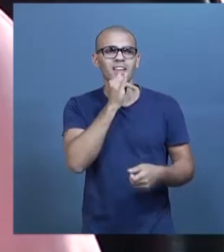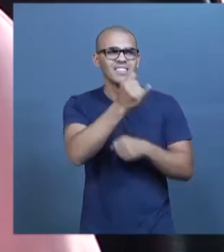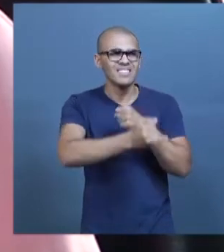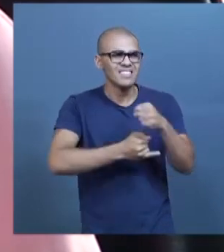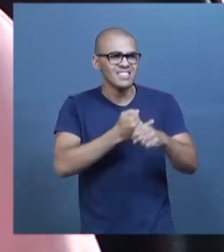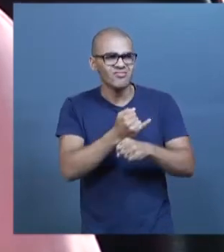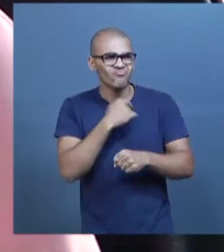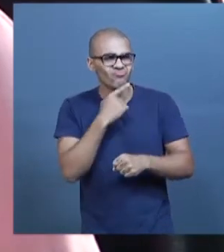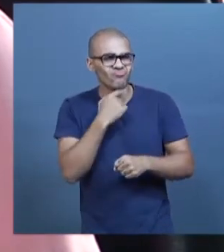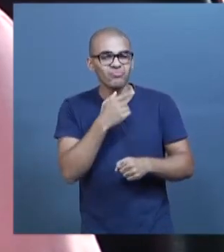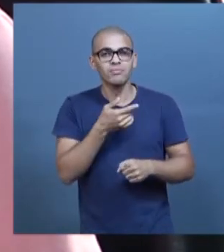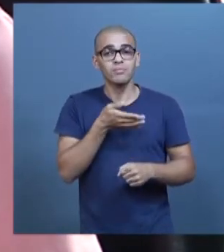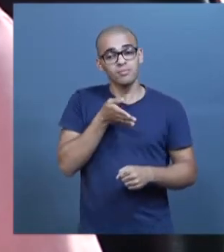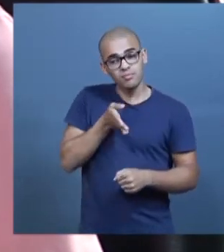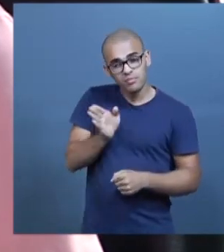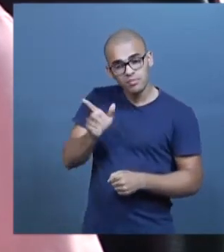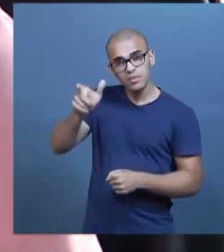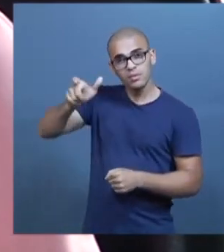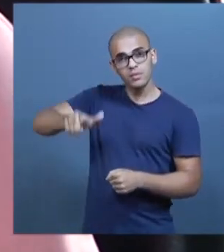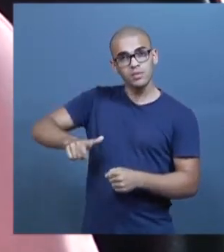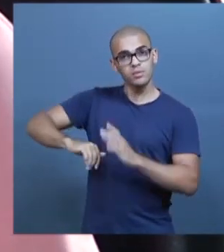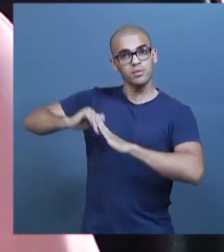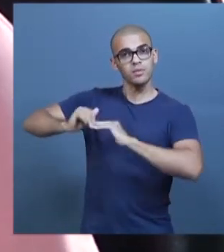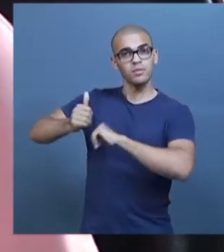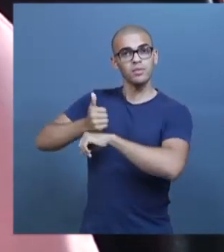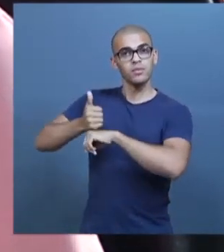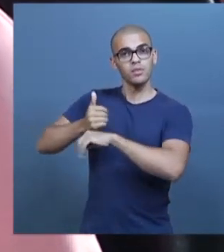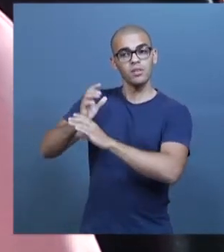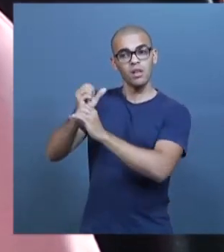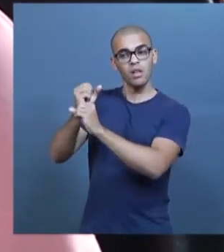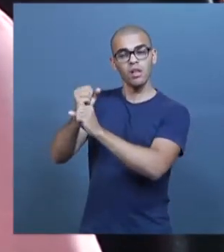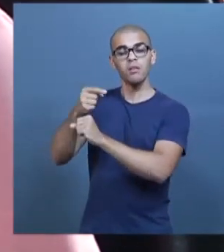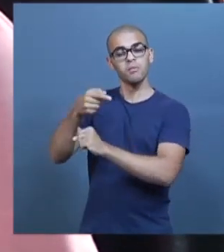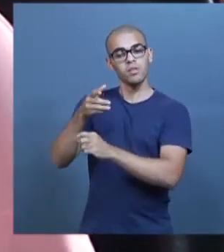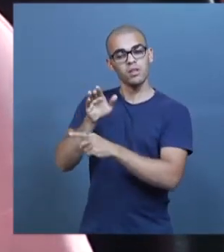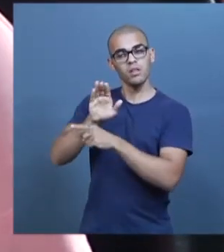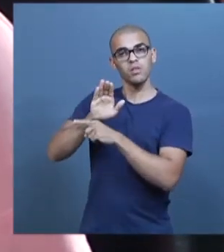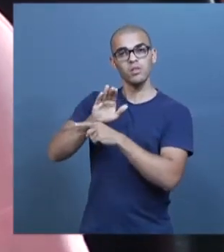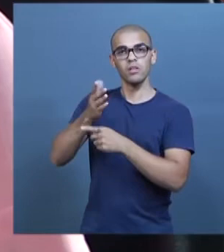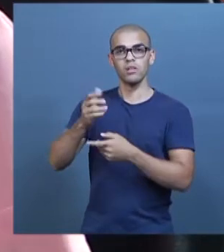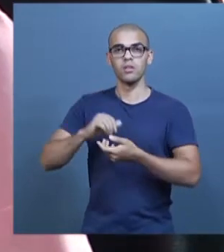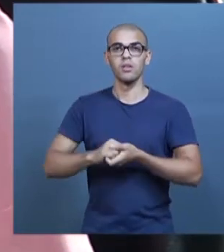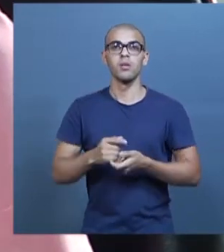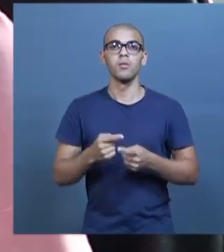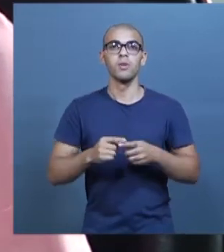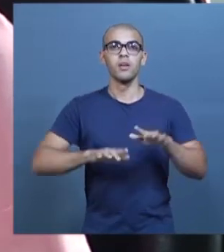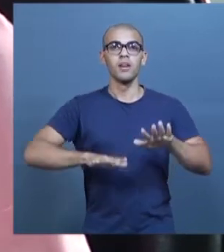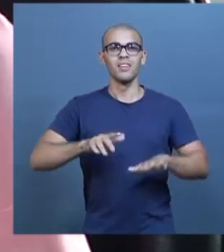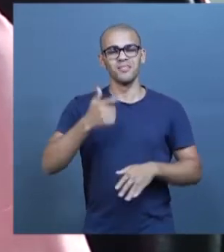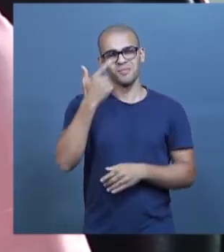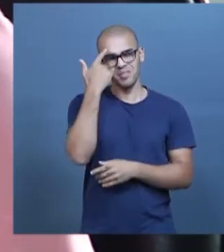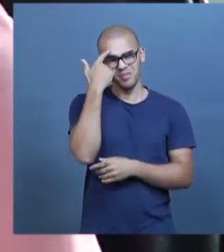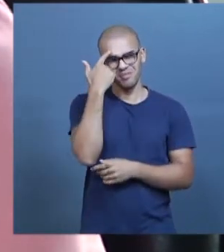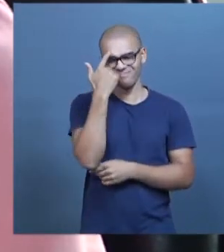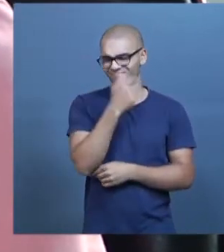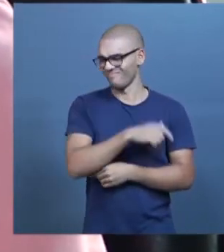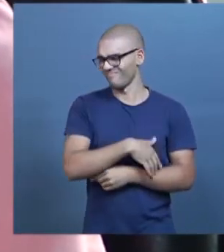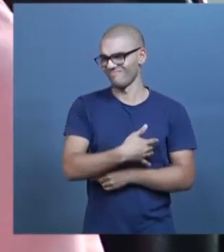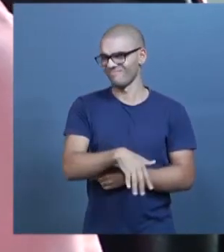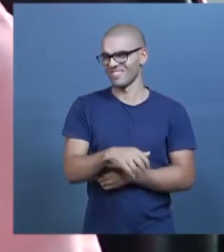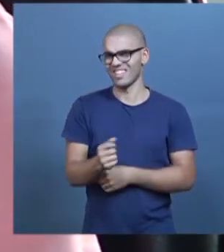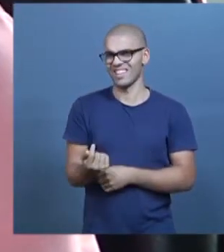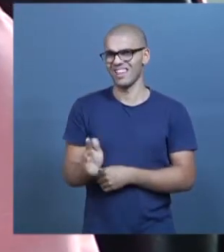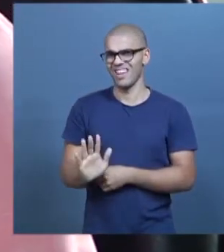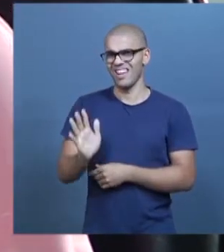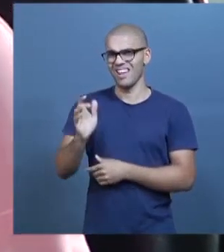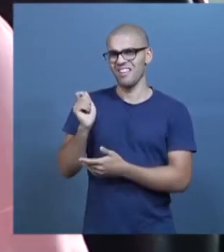um contador, né, que seria o ideal. Porque às vezes as pessoas acham que vai ficar caro pagar para um contador e se você cair